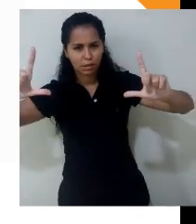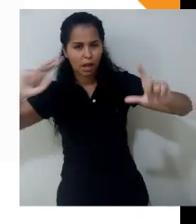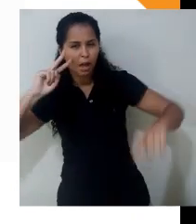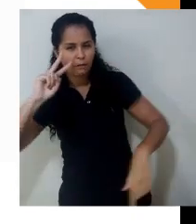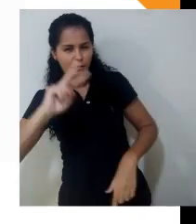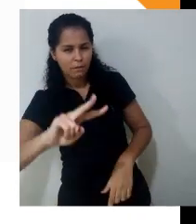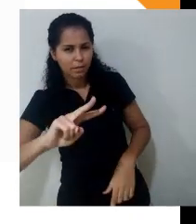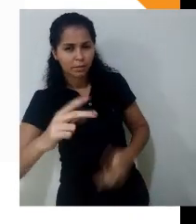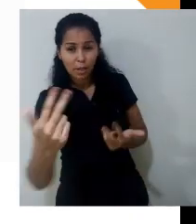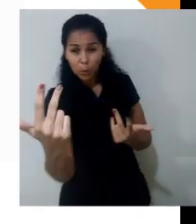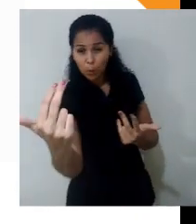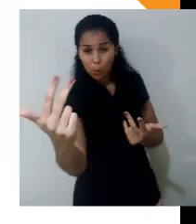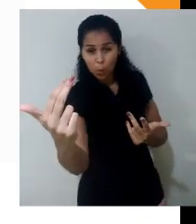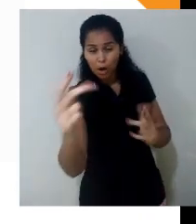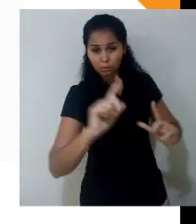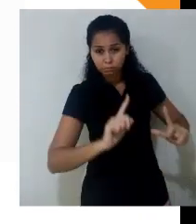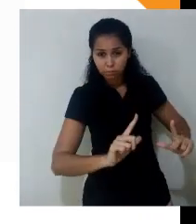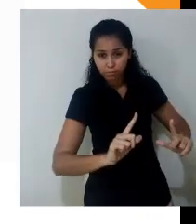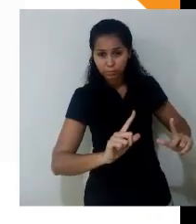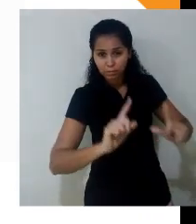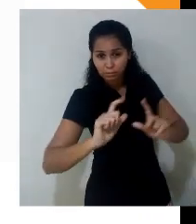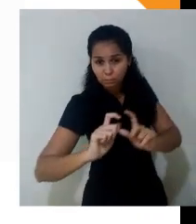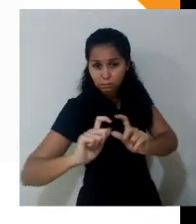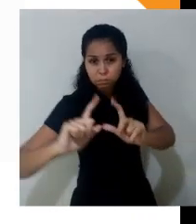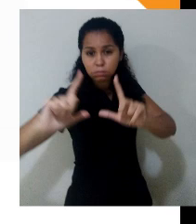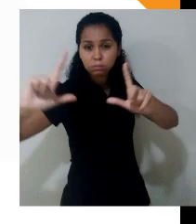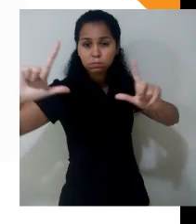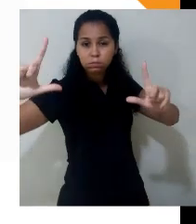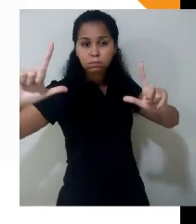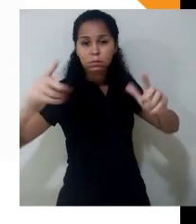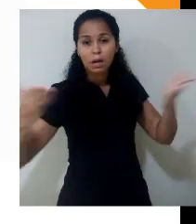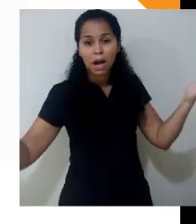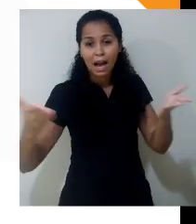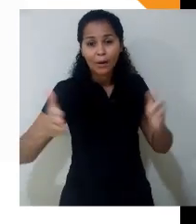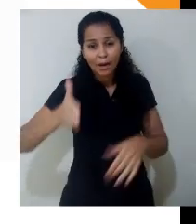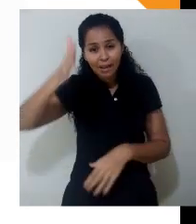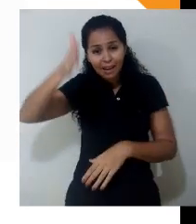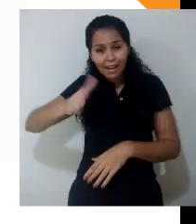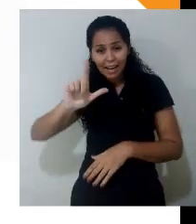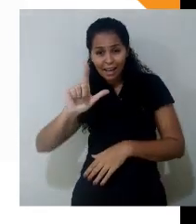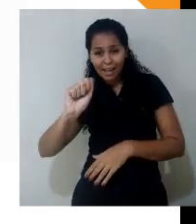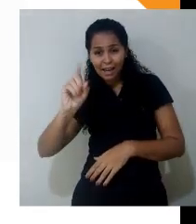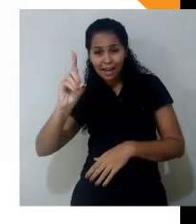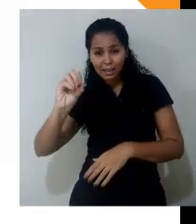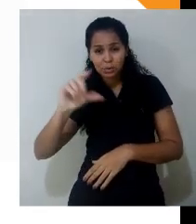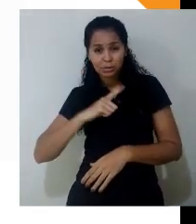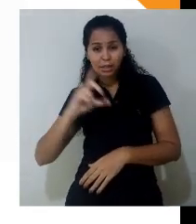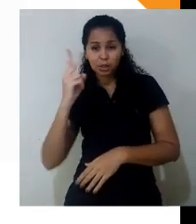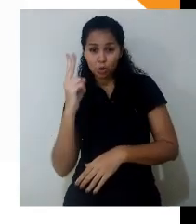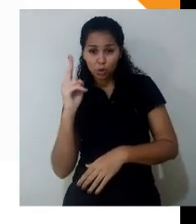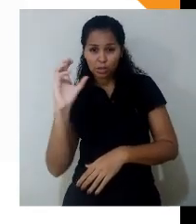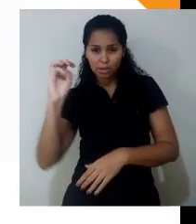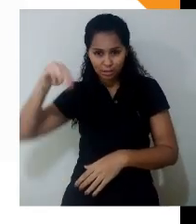direita é a mesma foto da esquerda, só que com 2 centímetros de lado. Se eu quisesse tirar